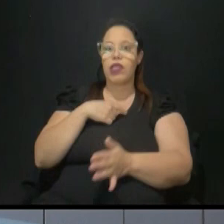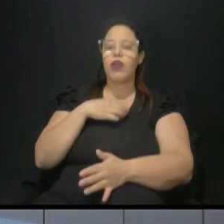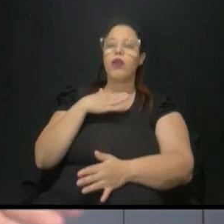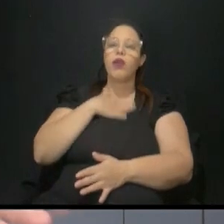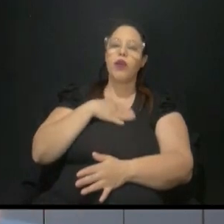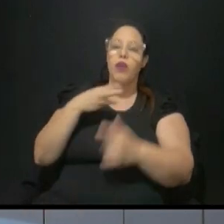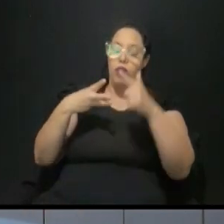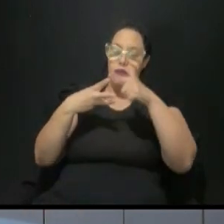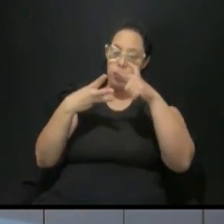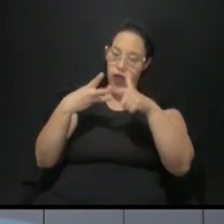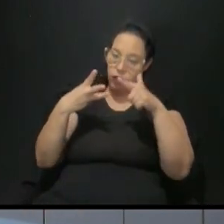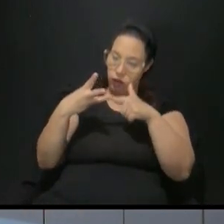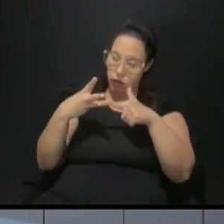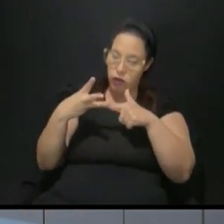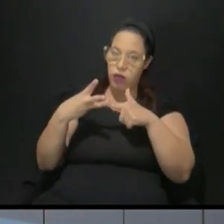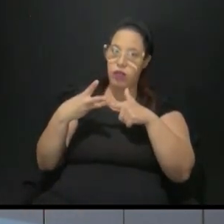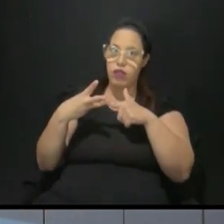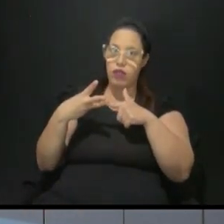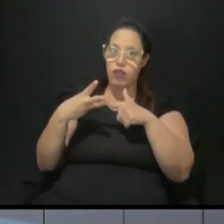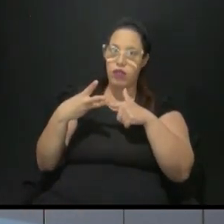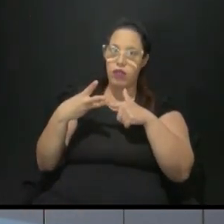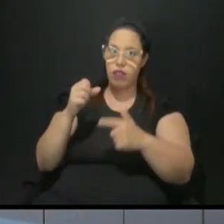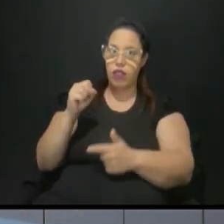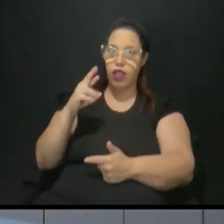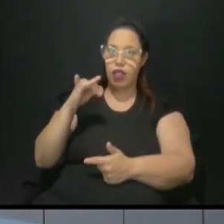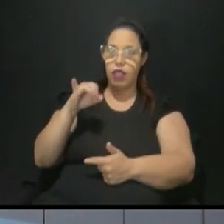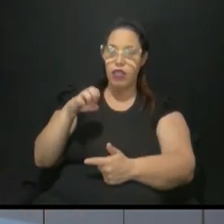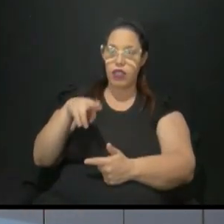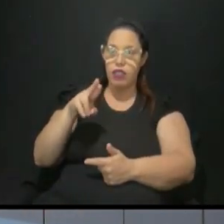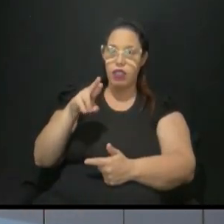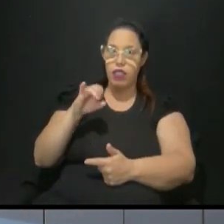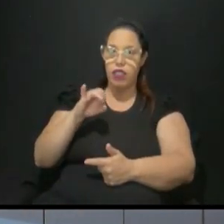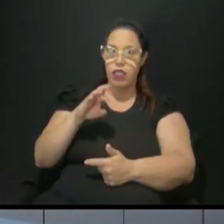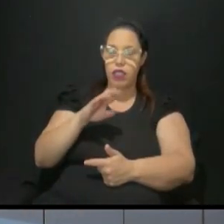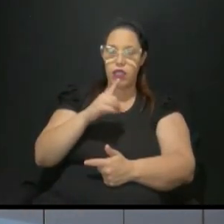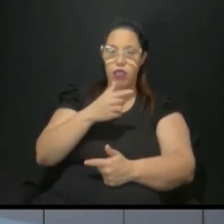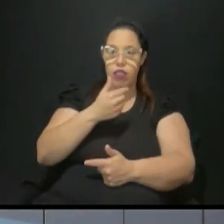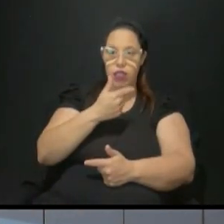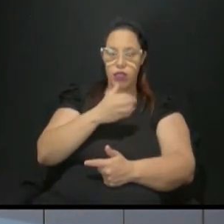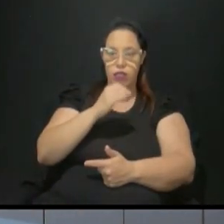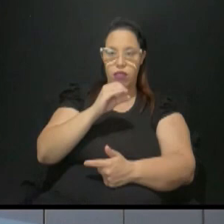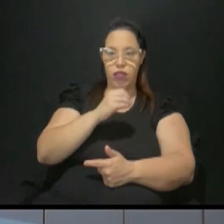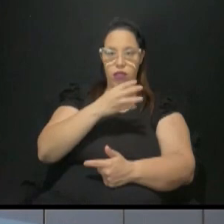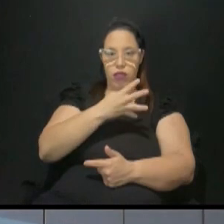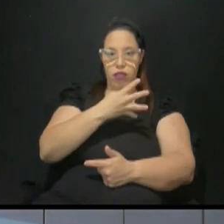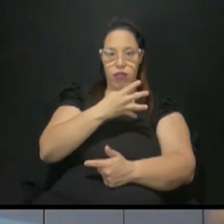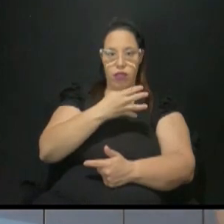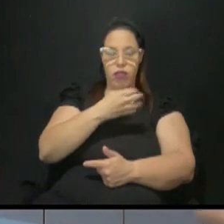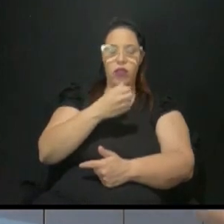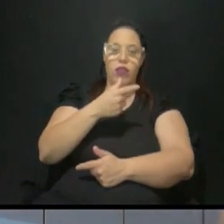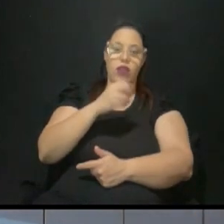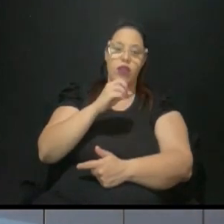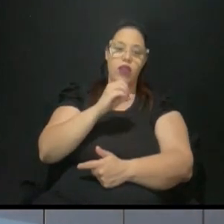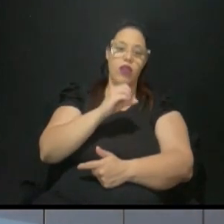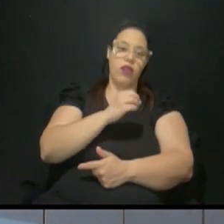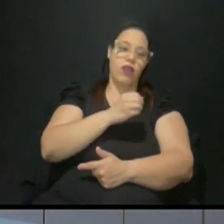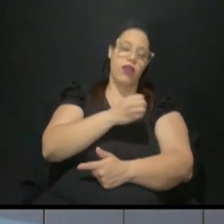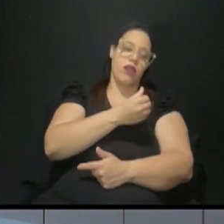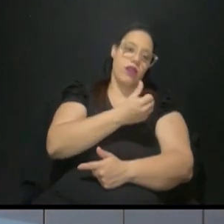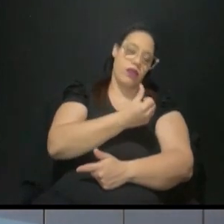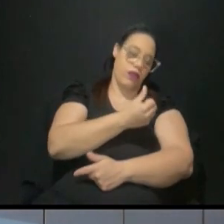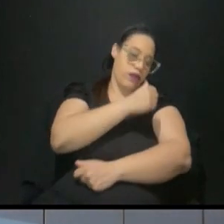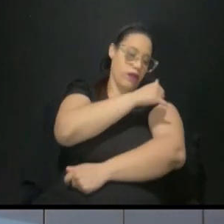né? Sydney 2000, Atenas 2004 e Rio 2016. Então também senti na pele esse gostinho da